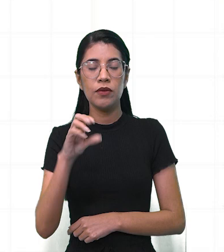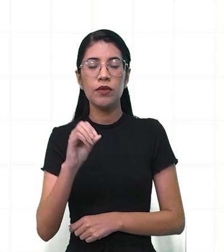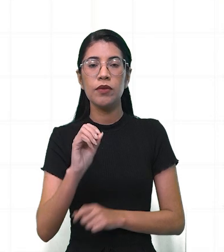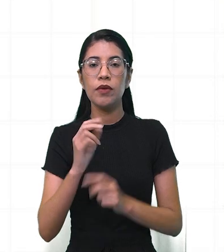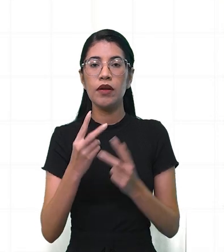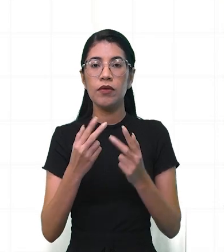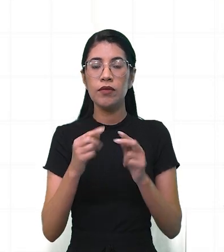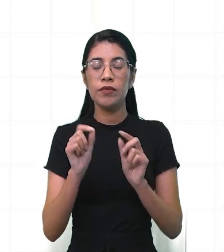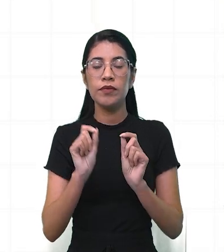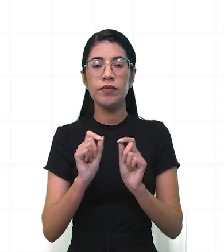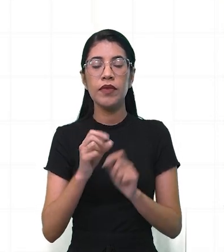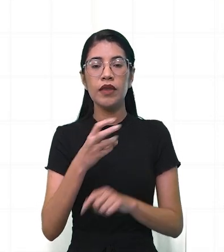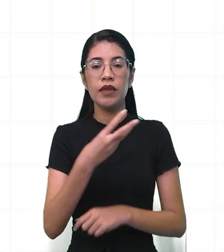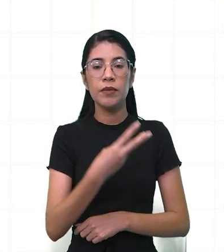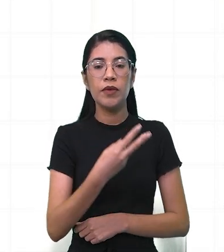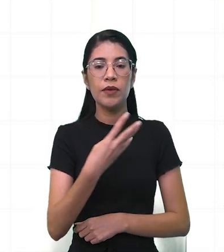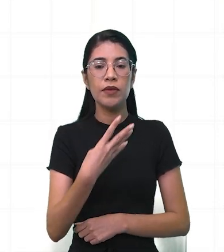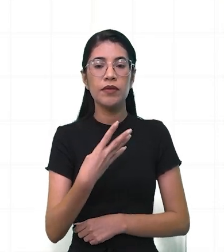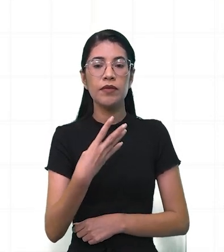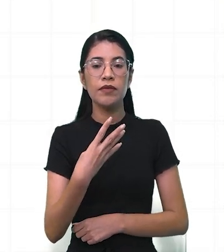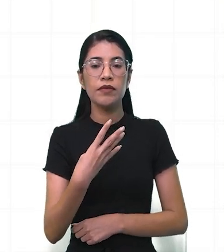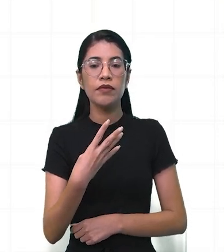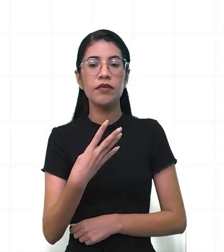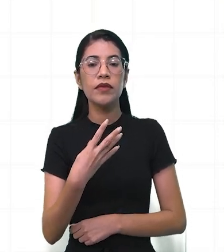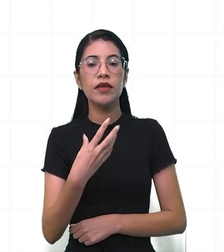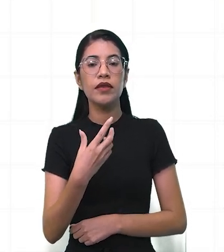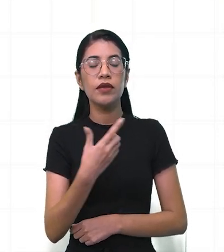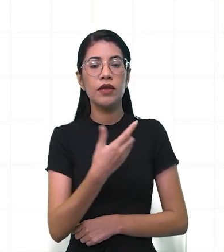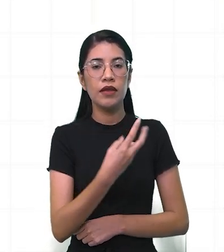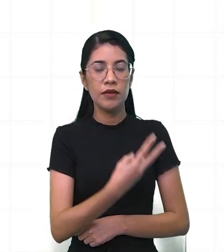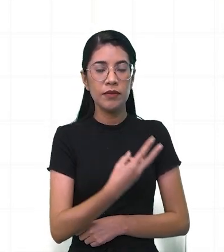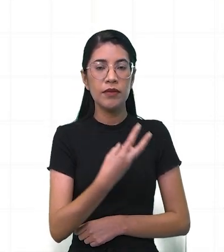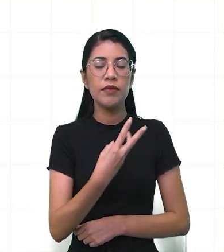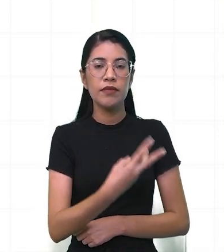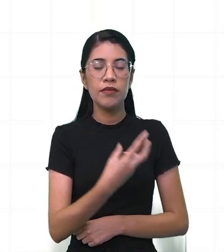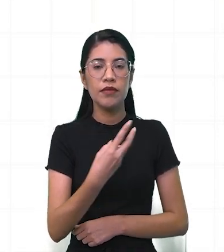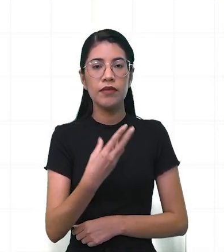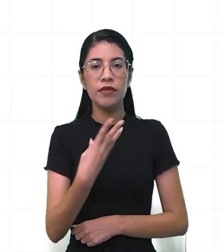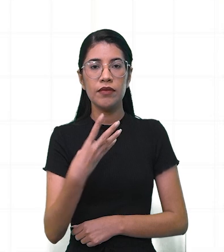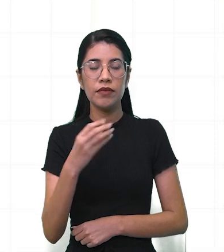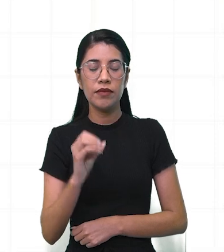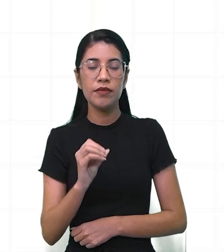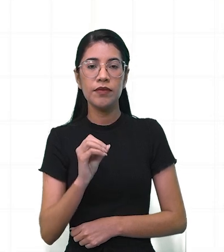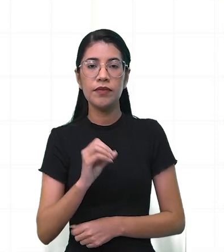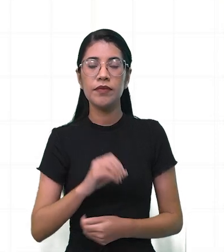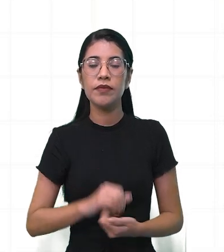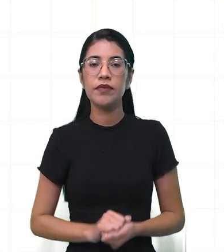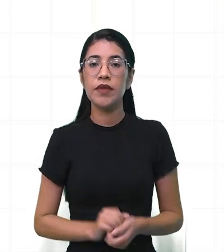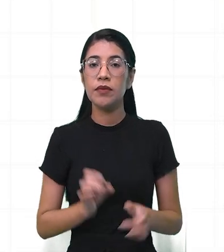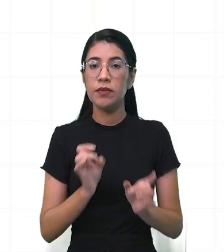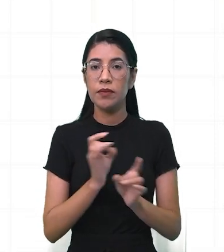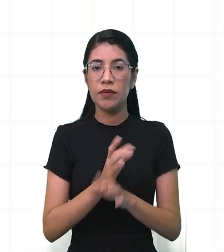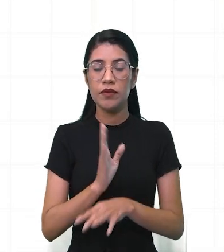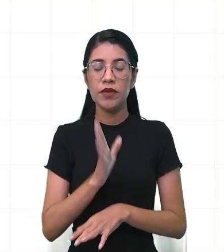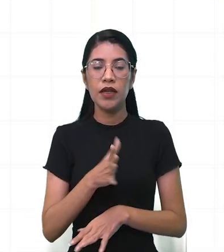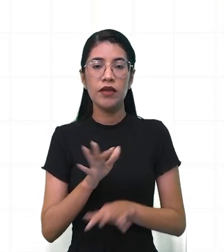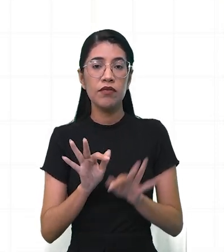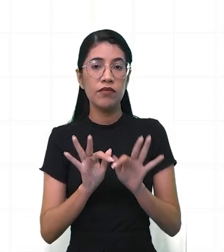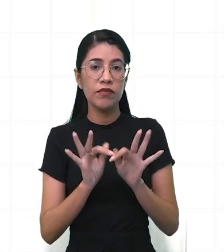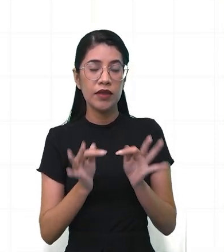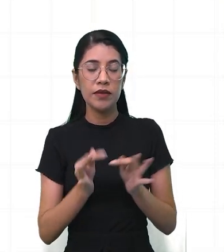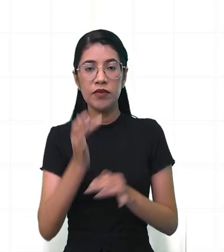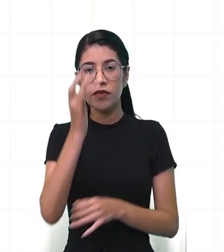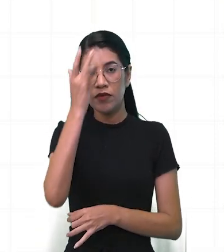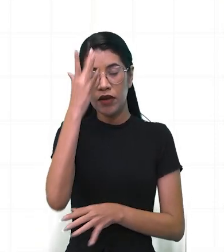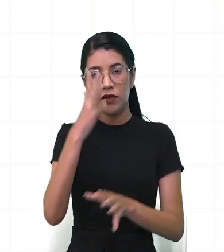a 3.240 graus, tá ok? Professora, então pronto, aí ficou simples, né? Já que é só a